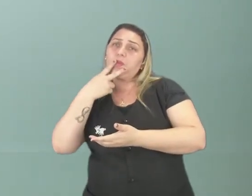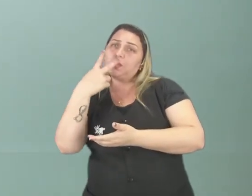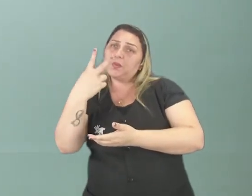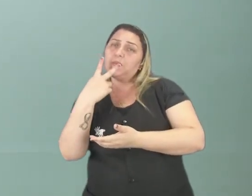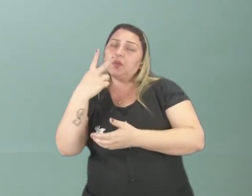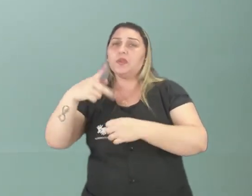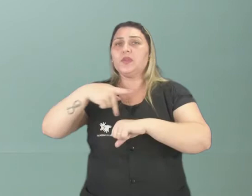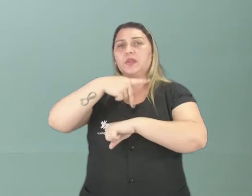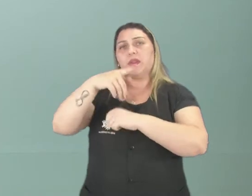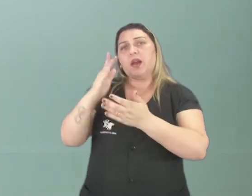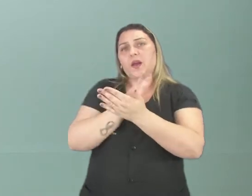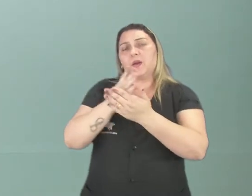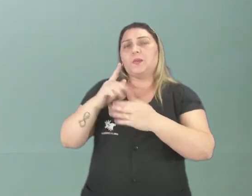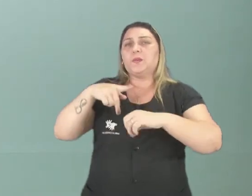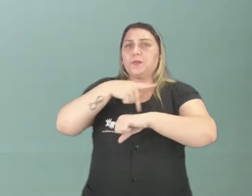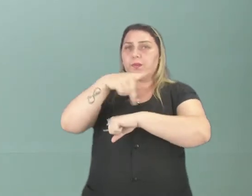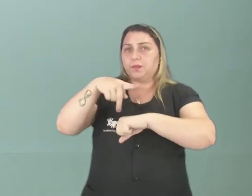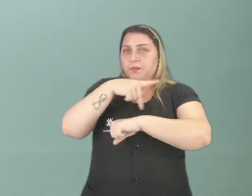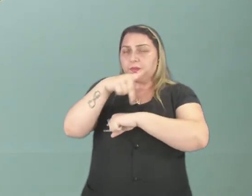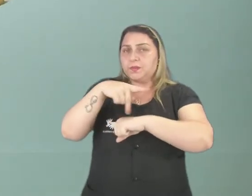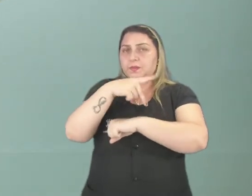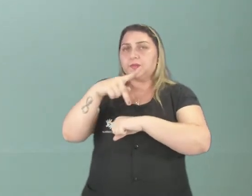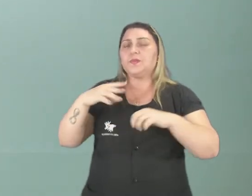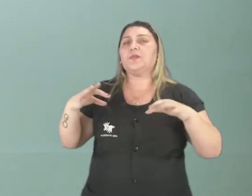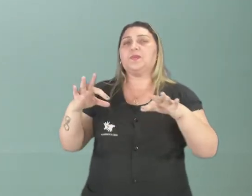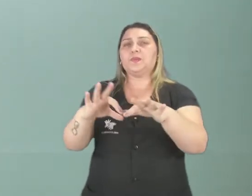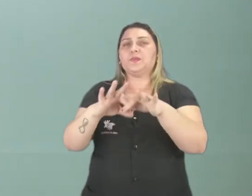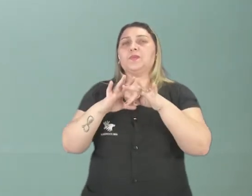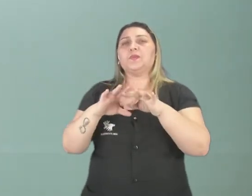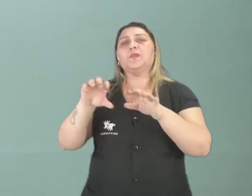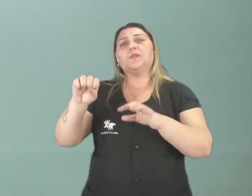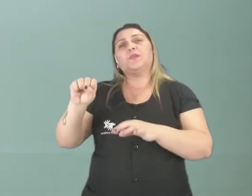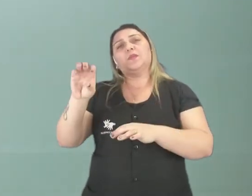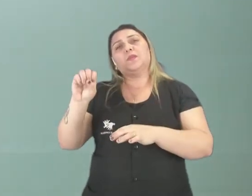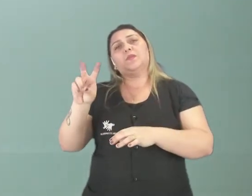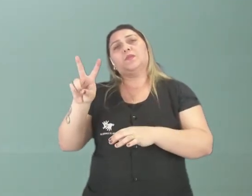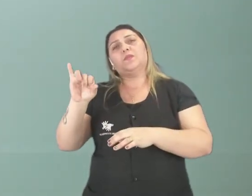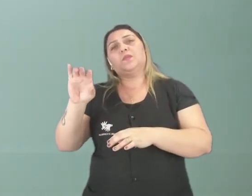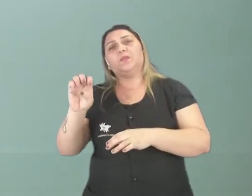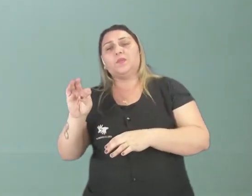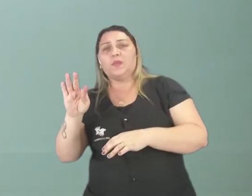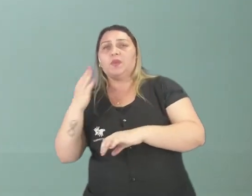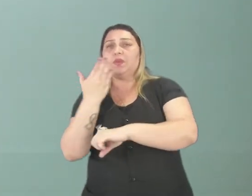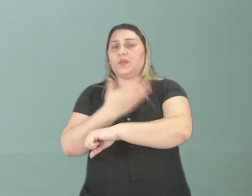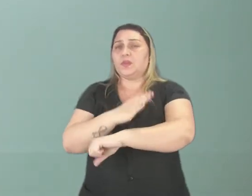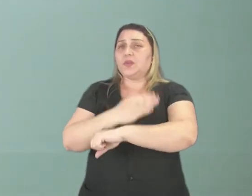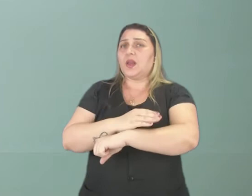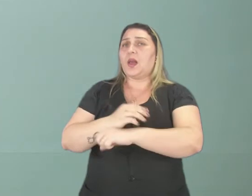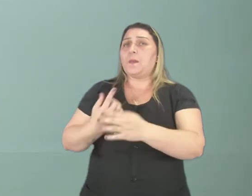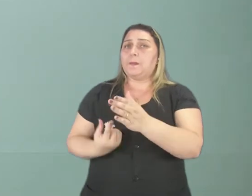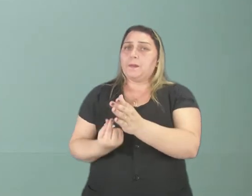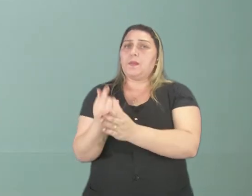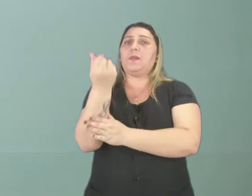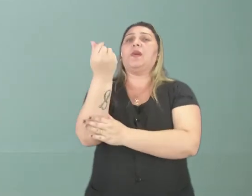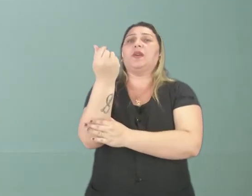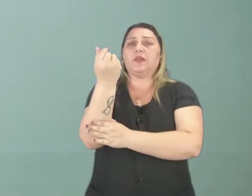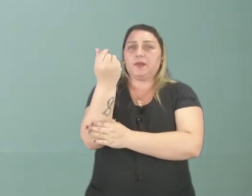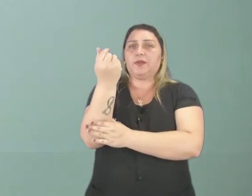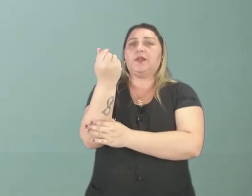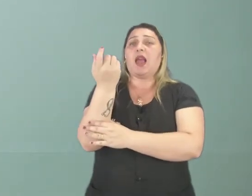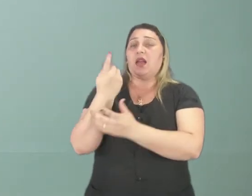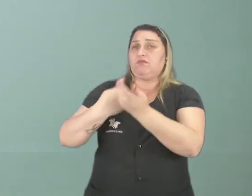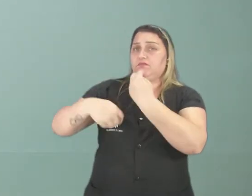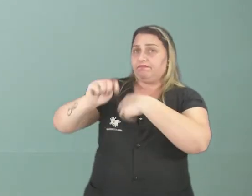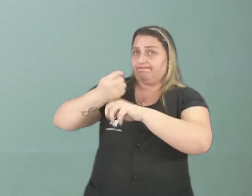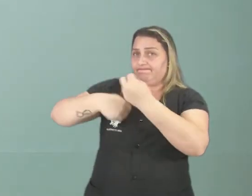países, né, então alguns países da antiga União Soviética, eles começam, né, a ter práticas capitalistas, então a